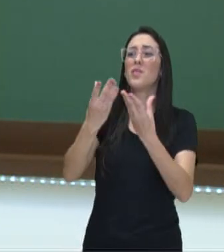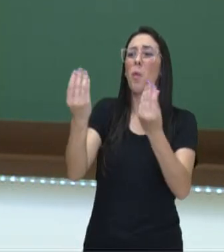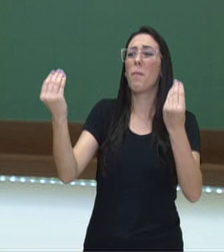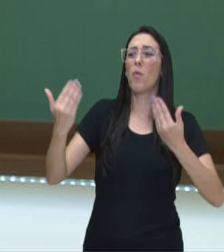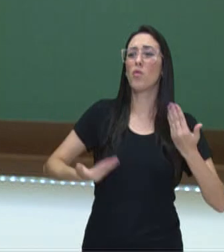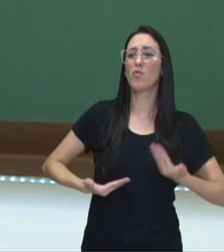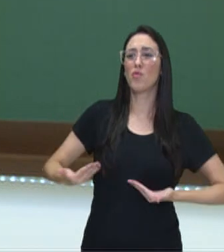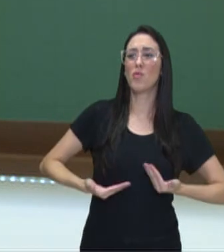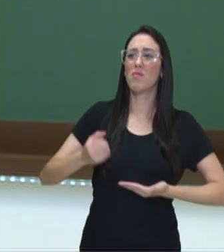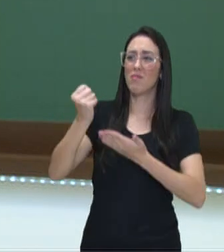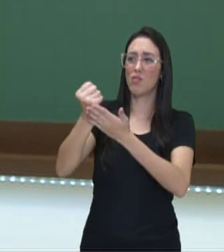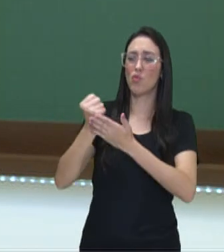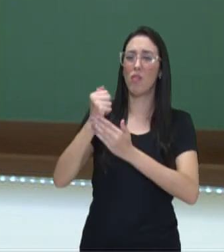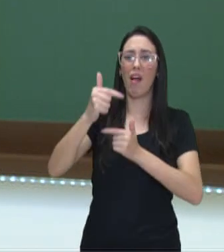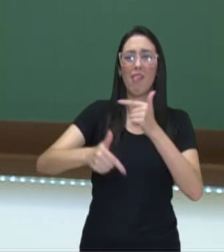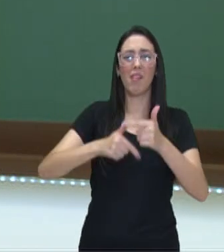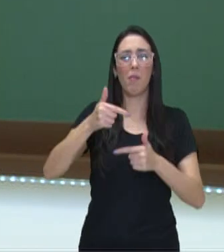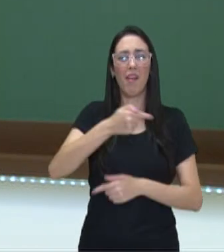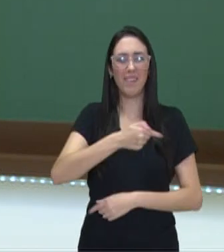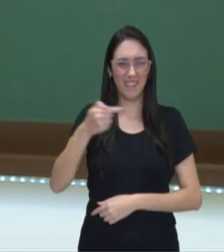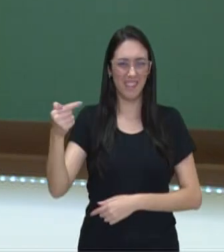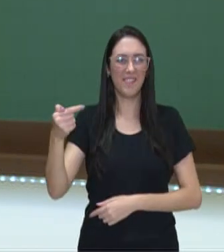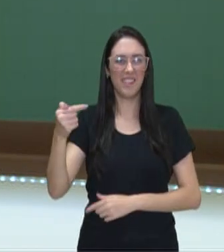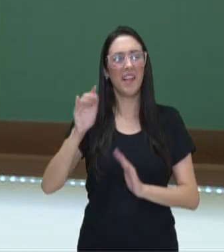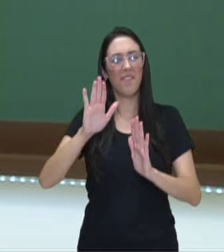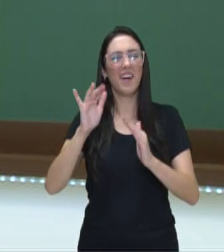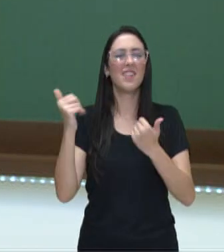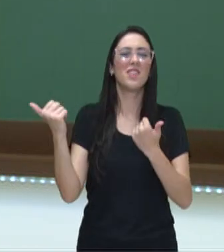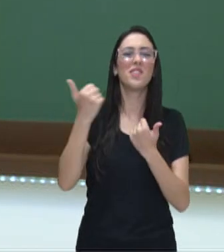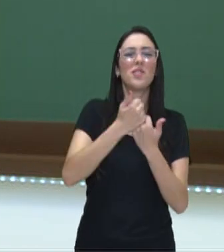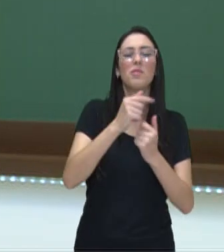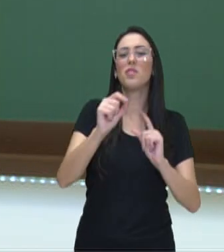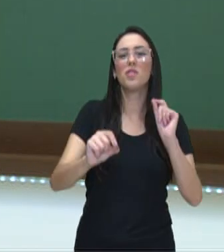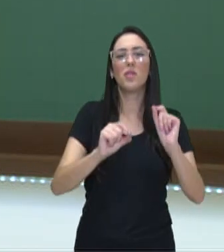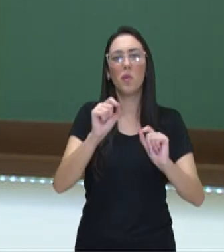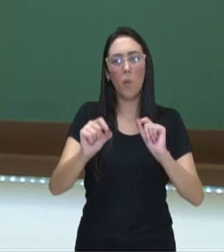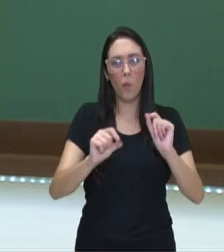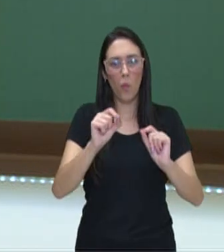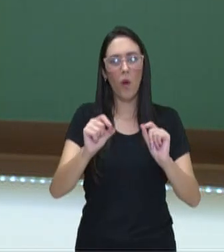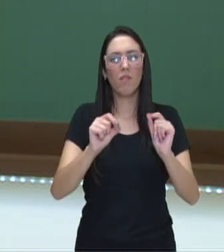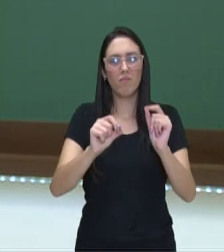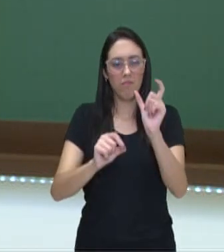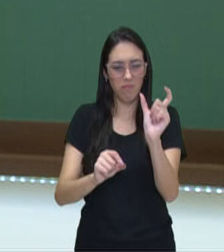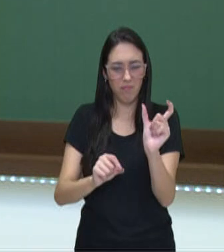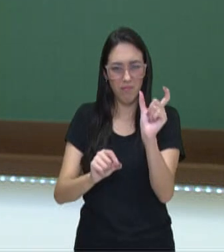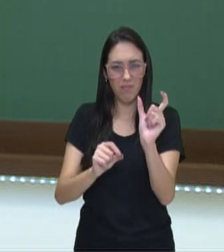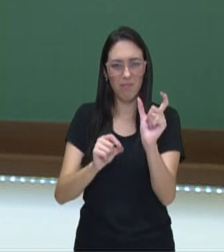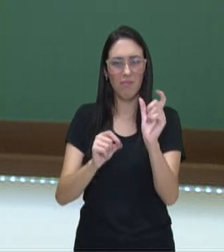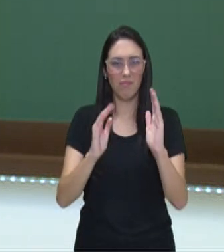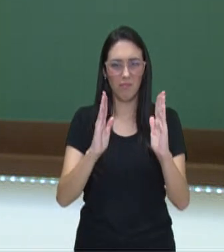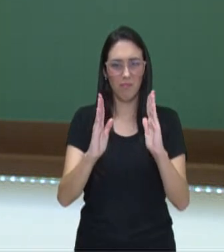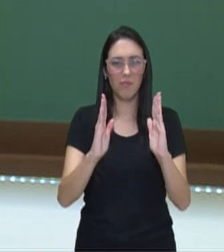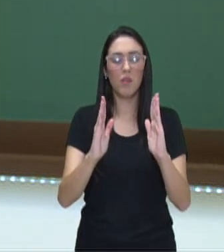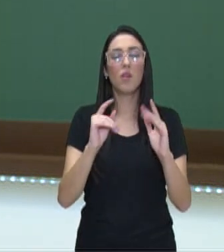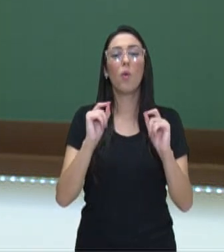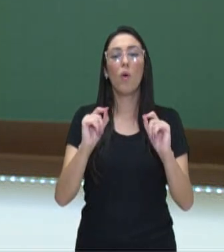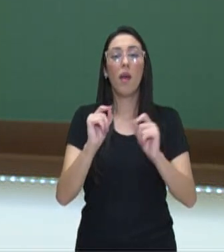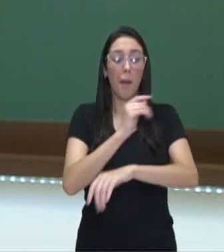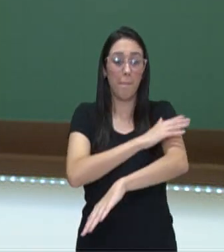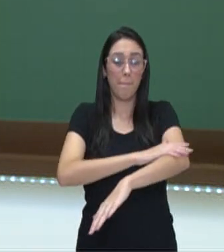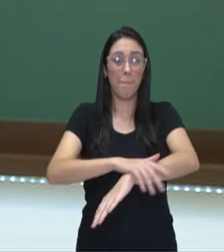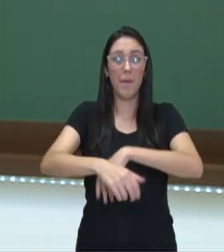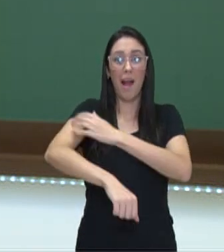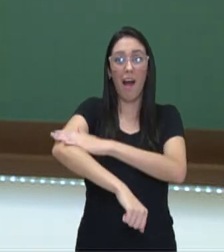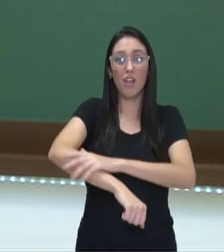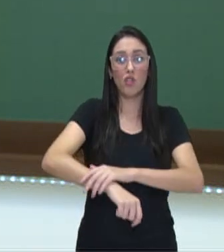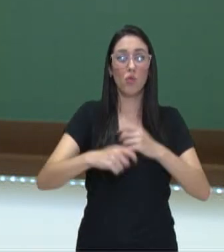daquela semana, então pega-se apenas uma parte, que é uma parte bem significativa para executar o trabalho, que são os braços,